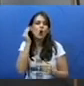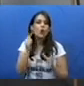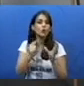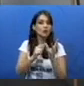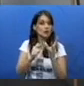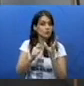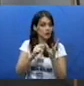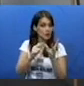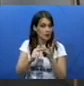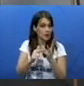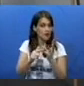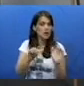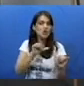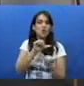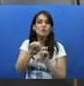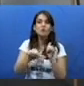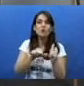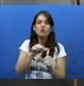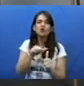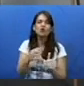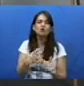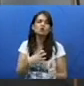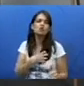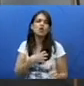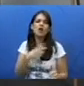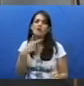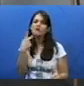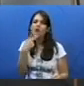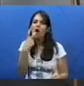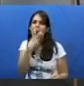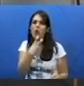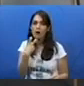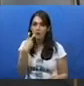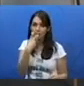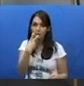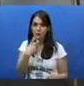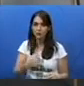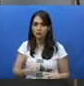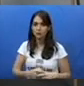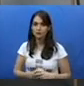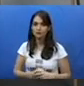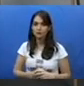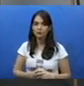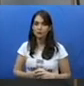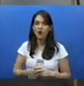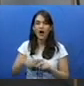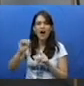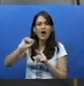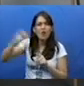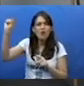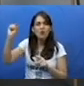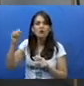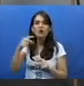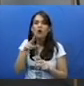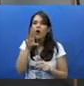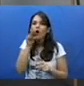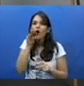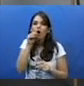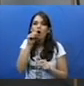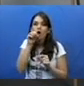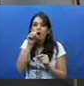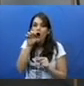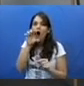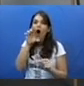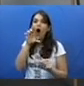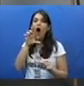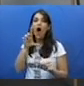tá? Mudam o som. O acento agudo, o timbre fica mais aberto, tá? Quando